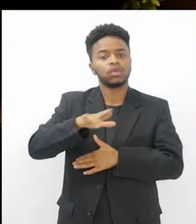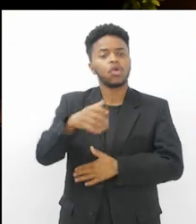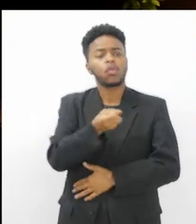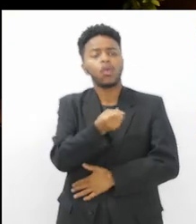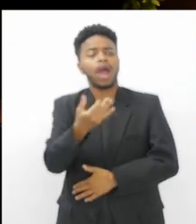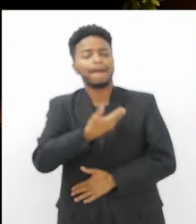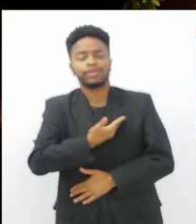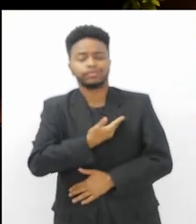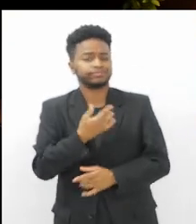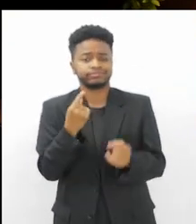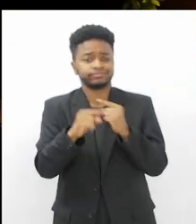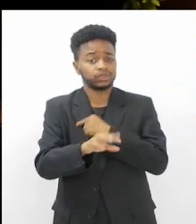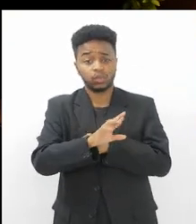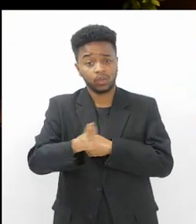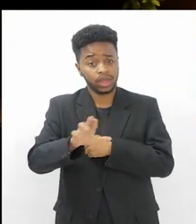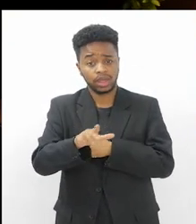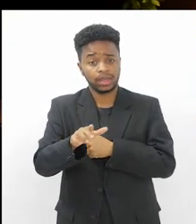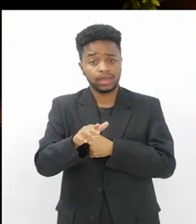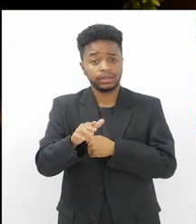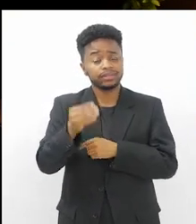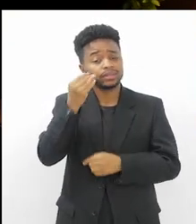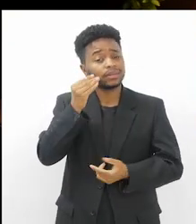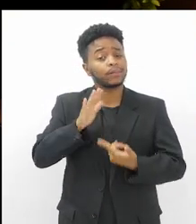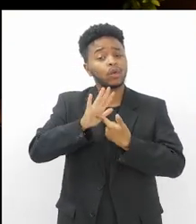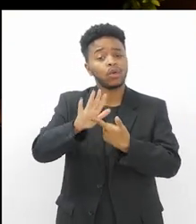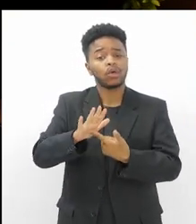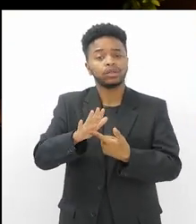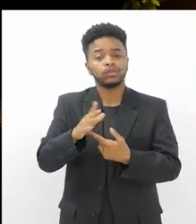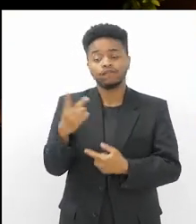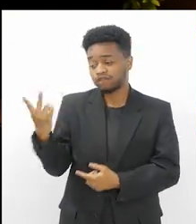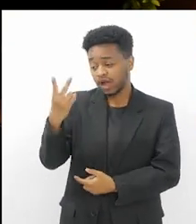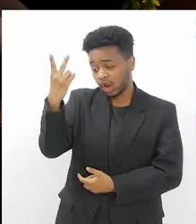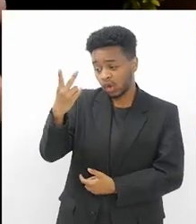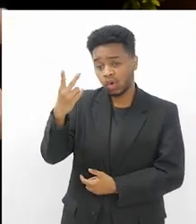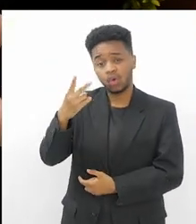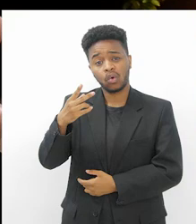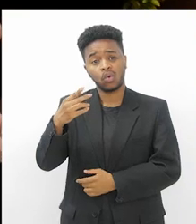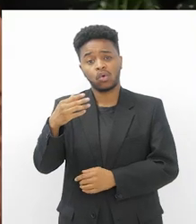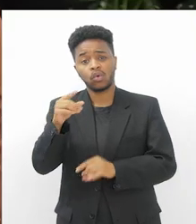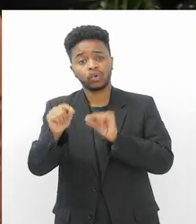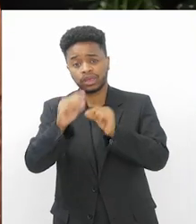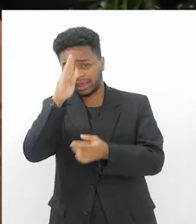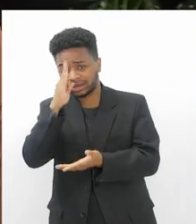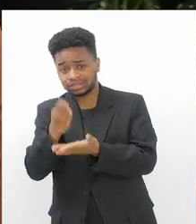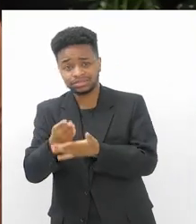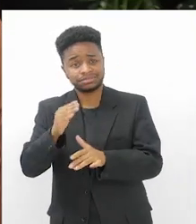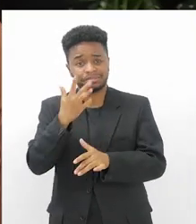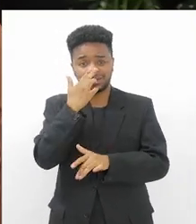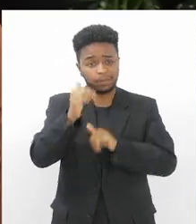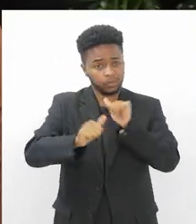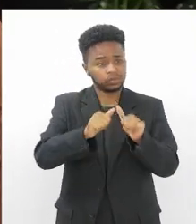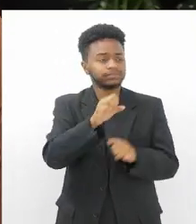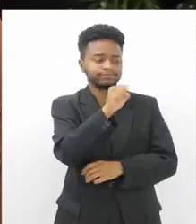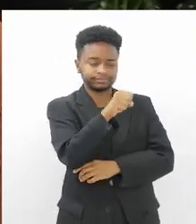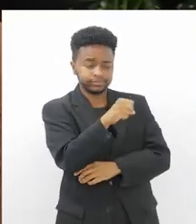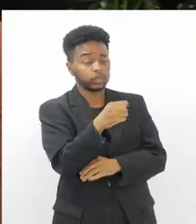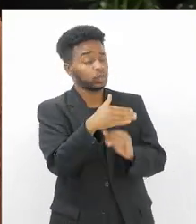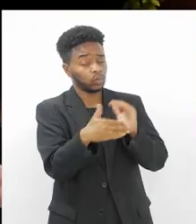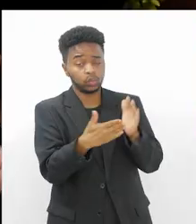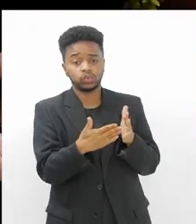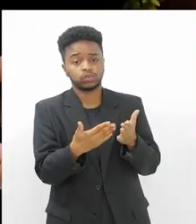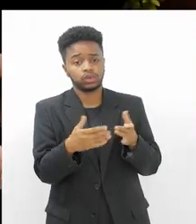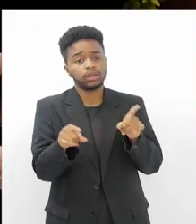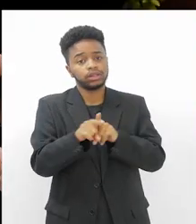seguidores. Não é o seu número de amigos. Quais são os valores, os princípios foram modificados. Totalmente,